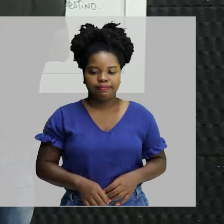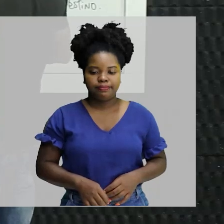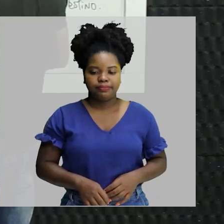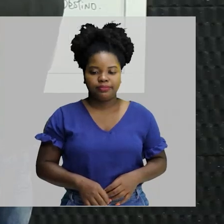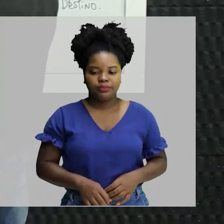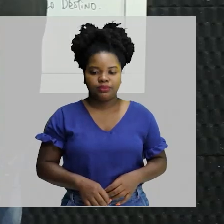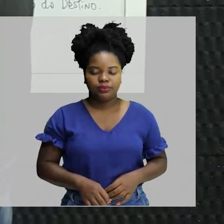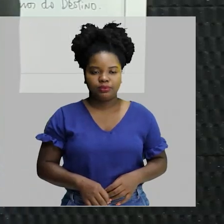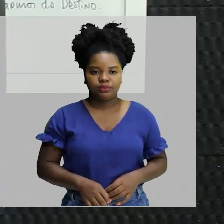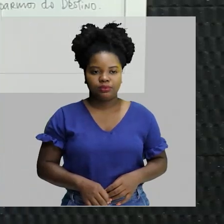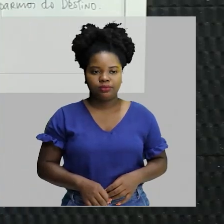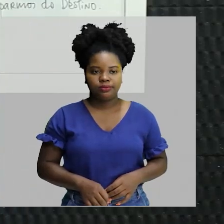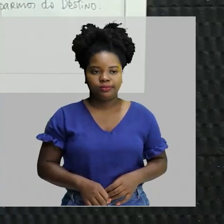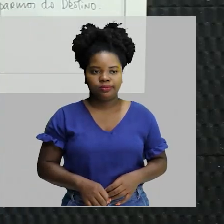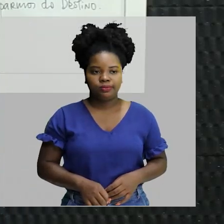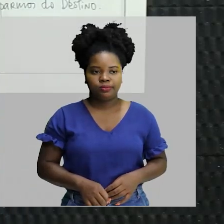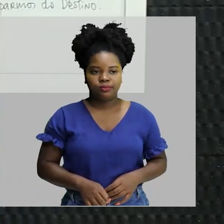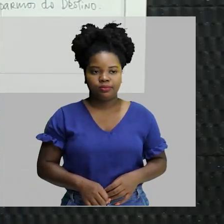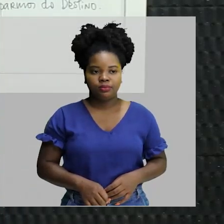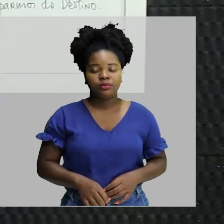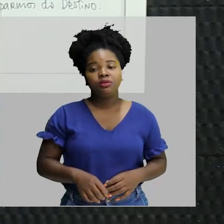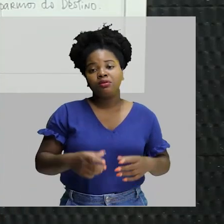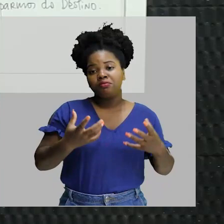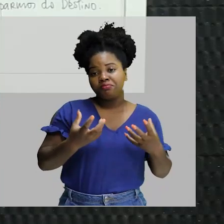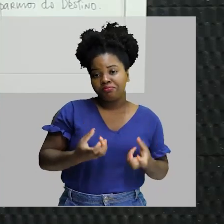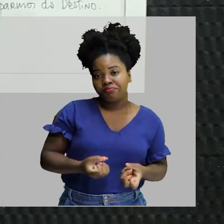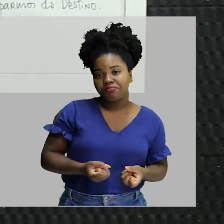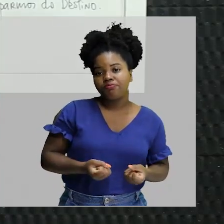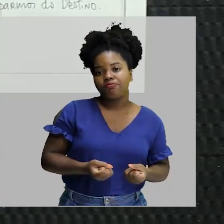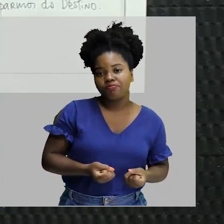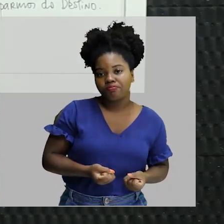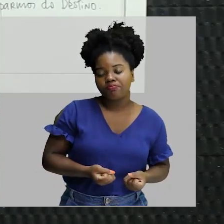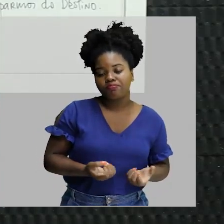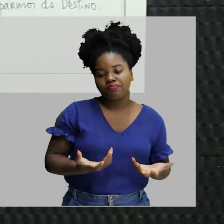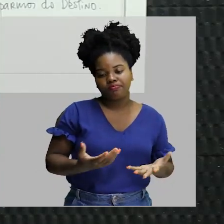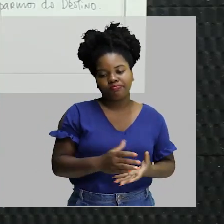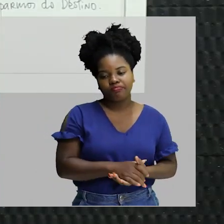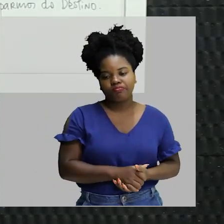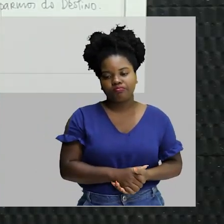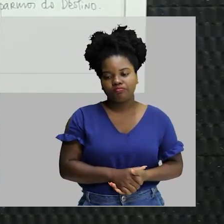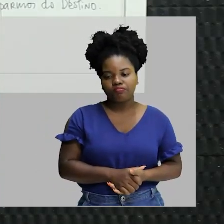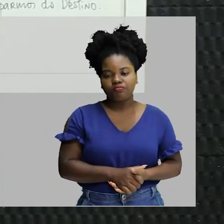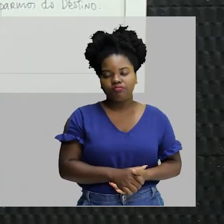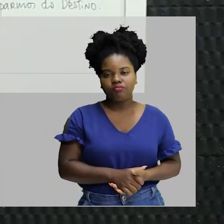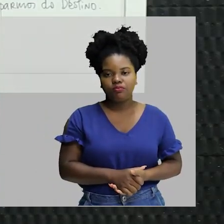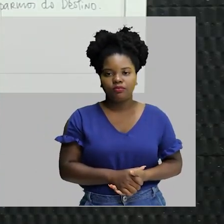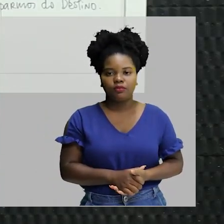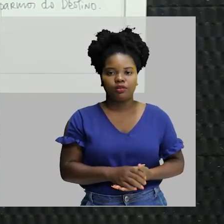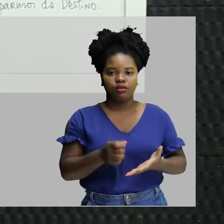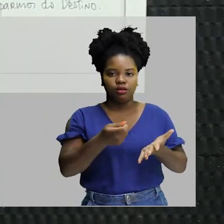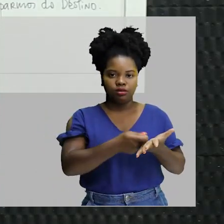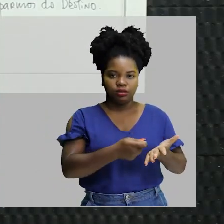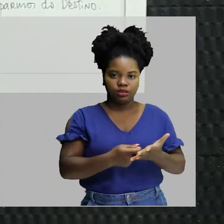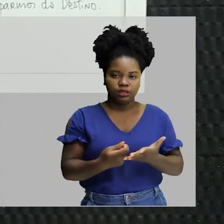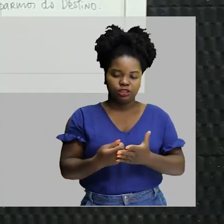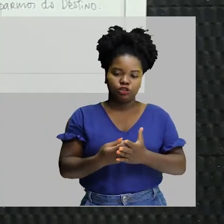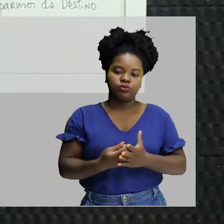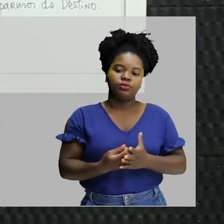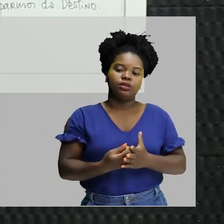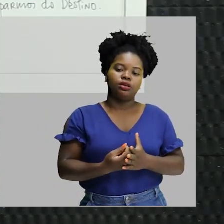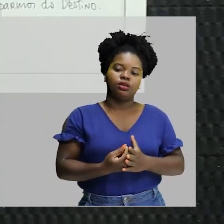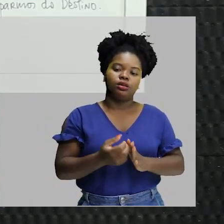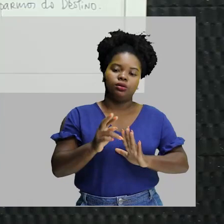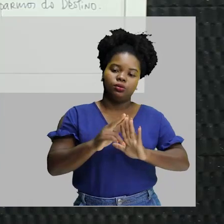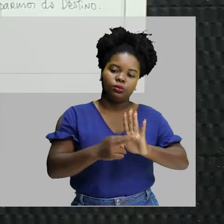Ou seja, você vai ter de se aliar, né? Na verdade, você vai ter de